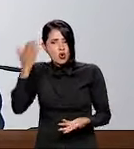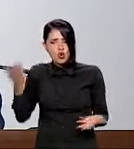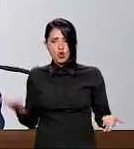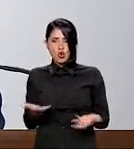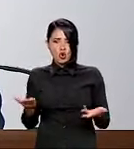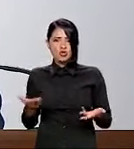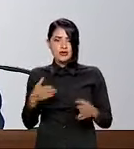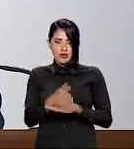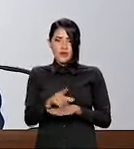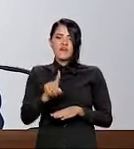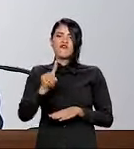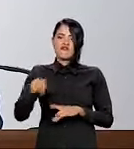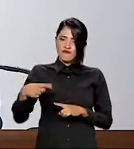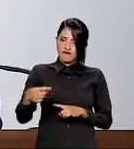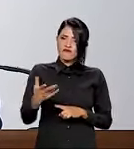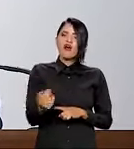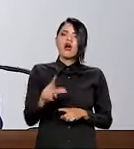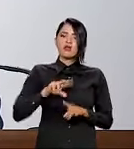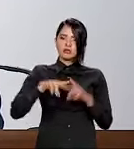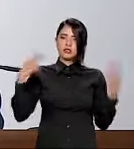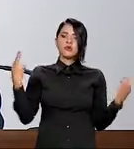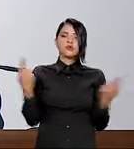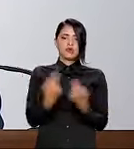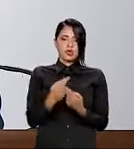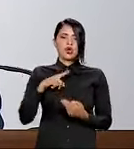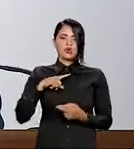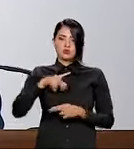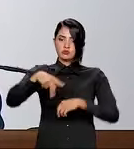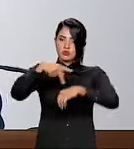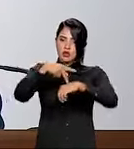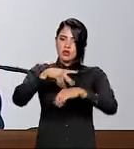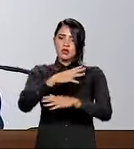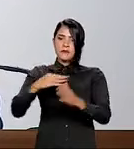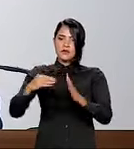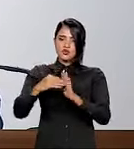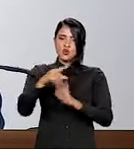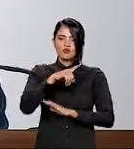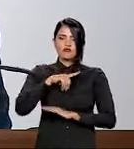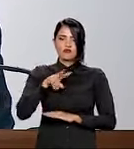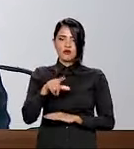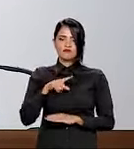ela vai entrar depois dessa reunião dos países amazônicos.